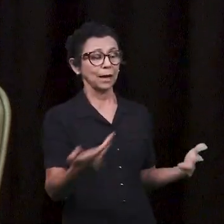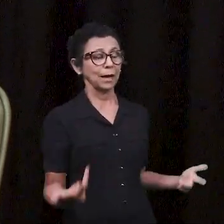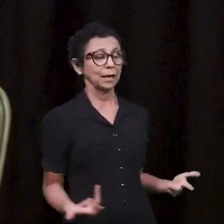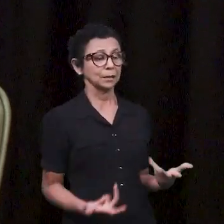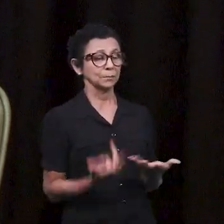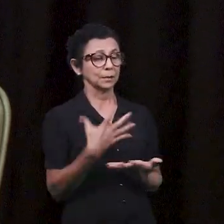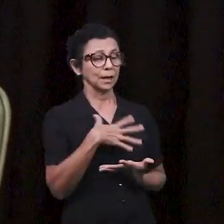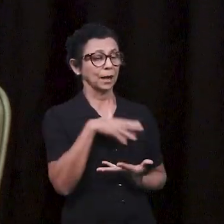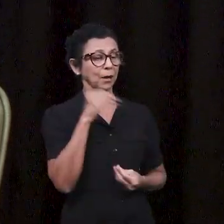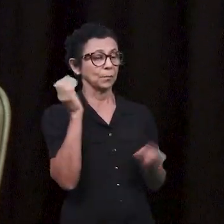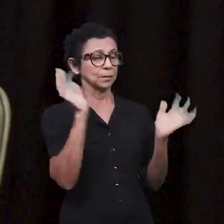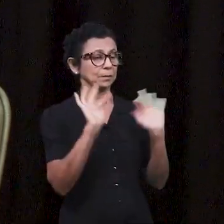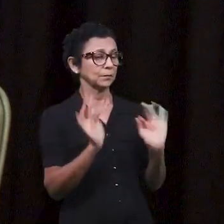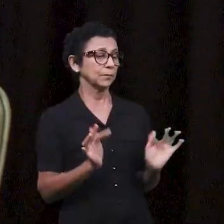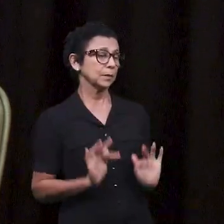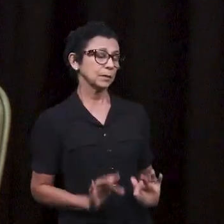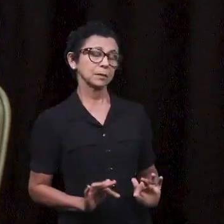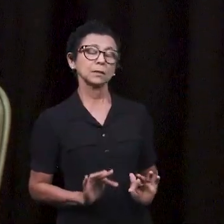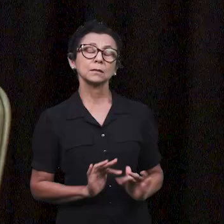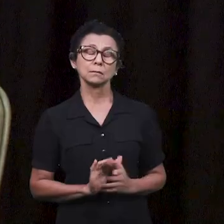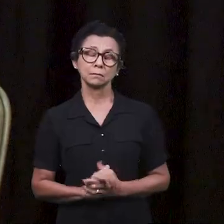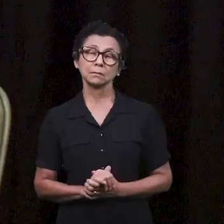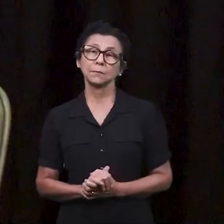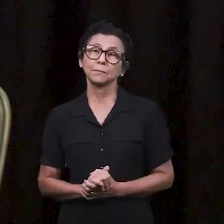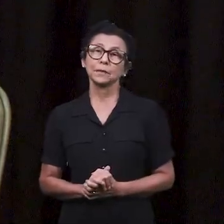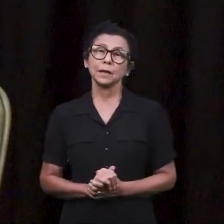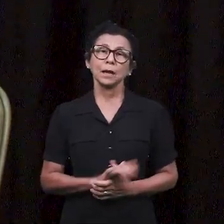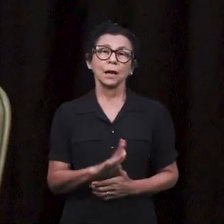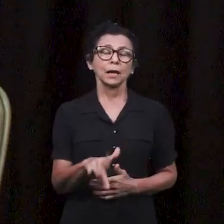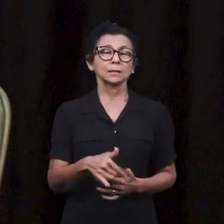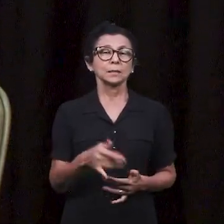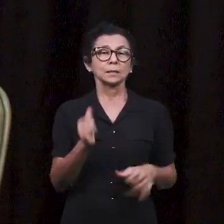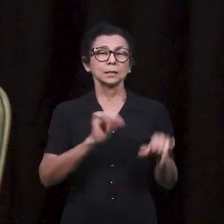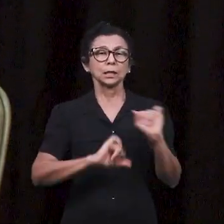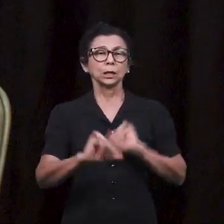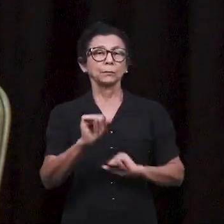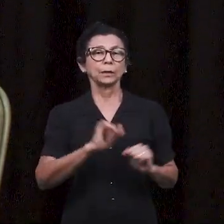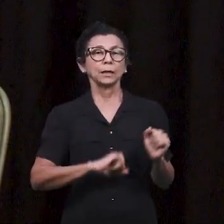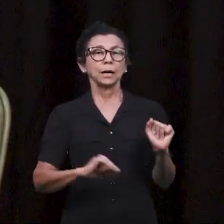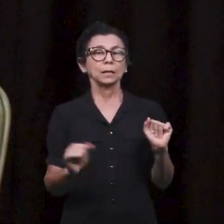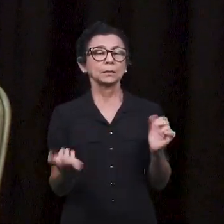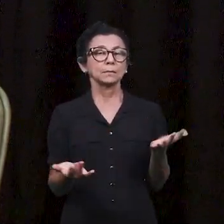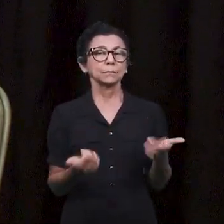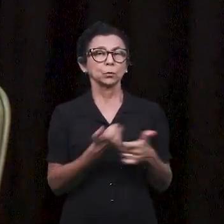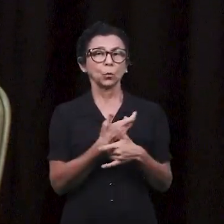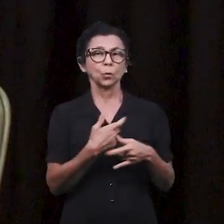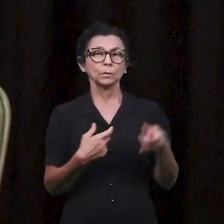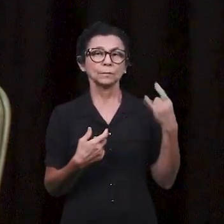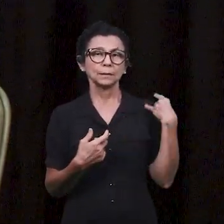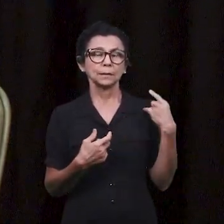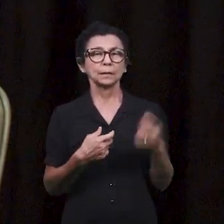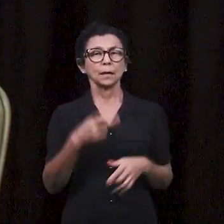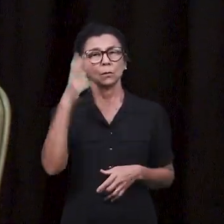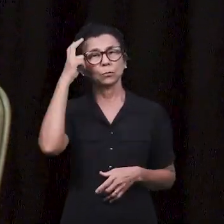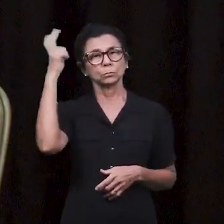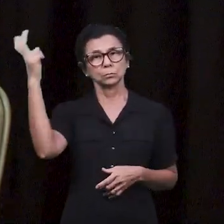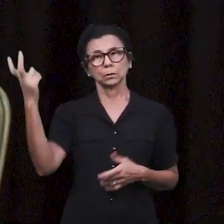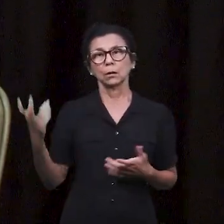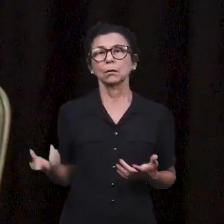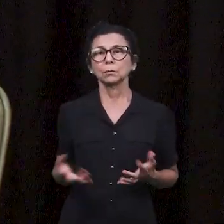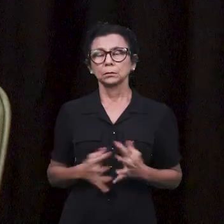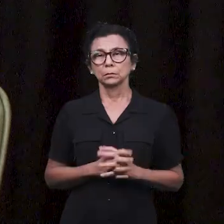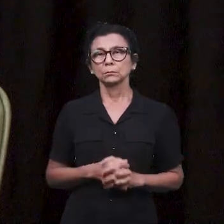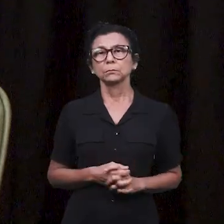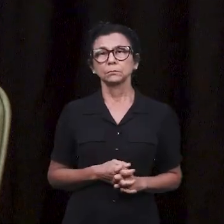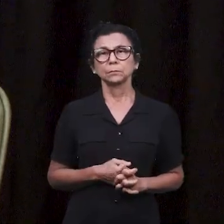disponíveis. Discursos que vão desde, às vezes, substâncias, às vezes material mesmo intelectual, por exemplo, que é